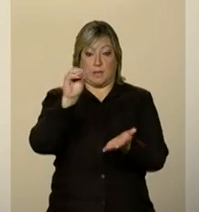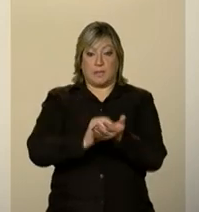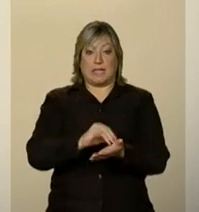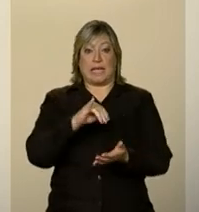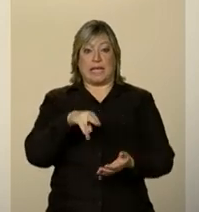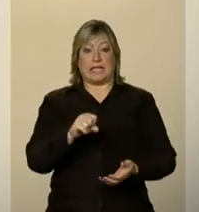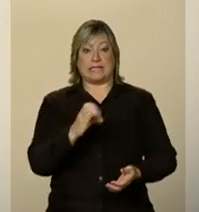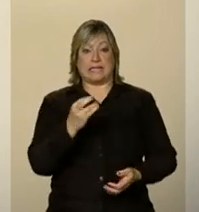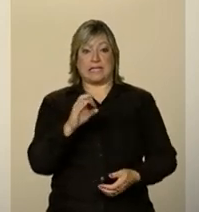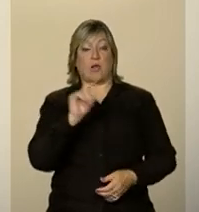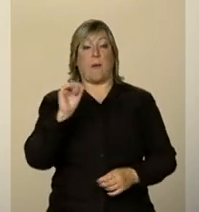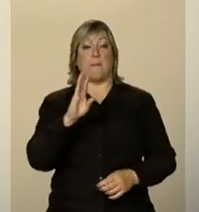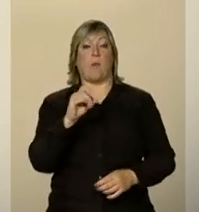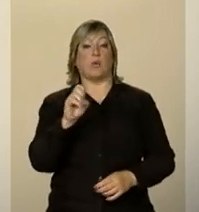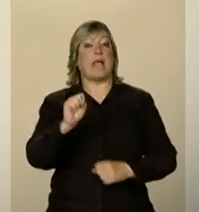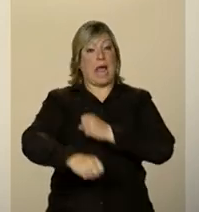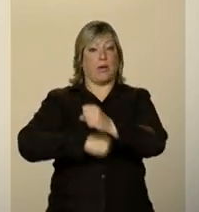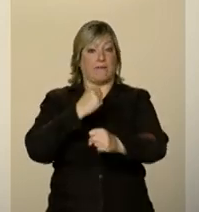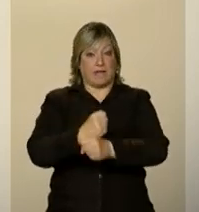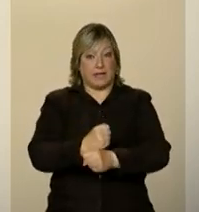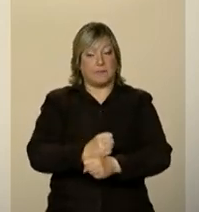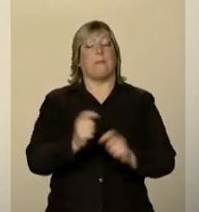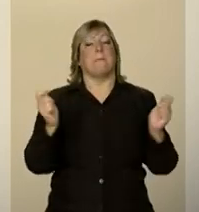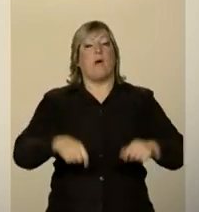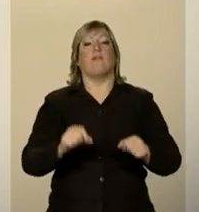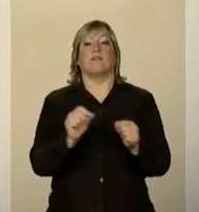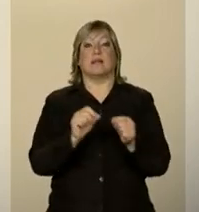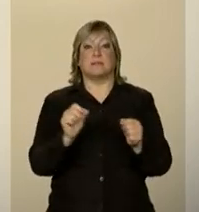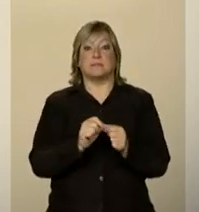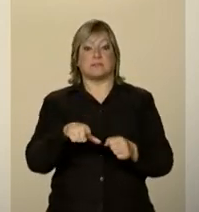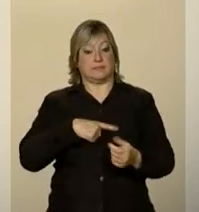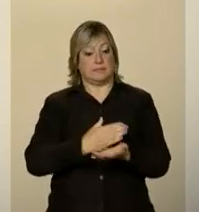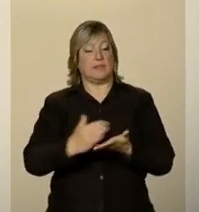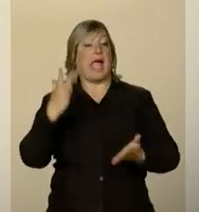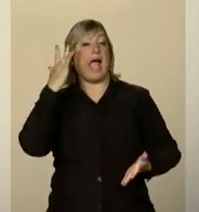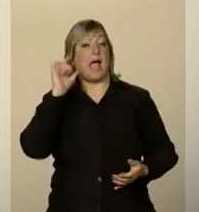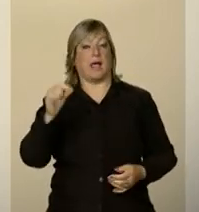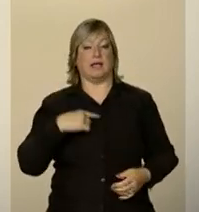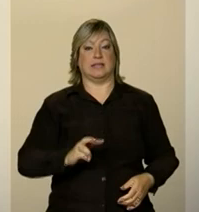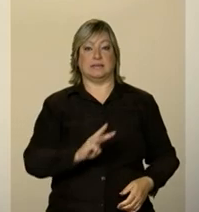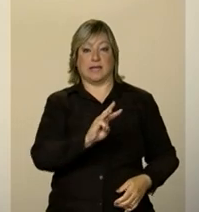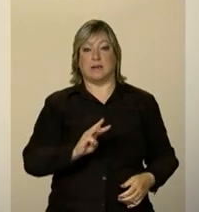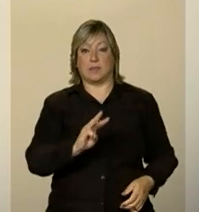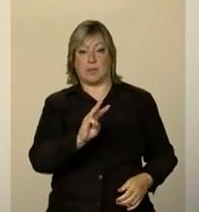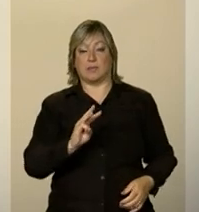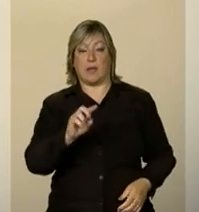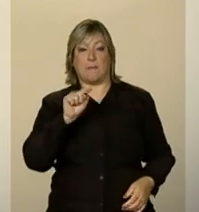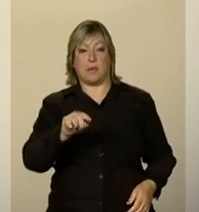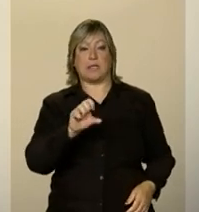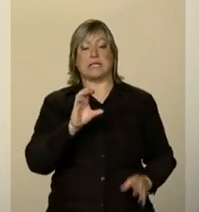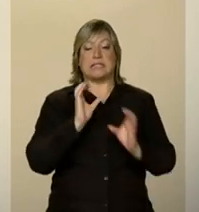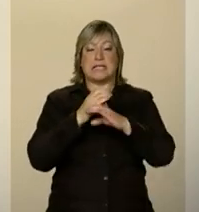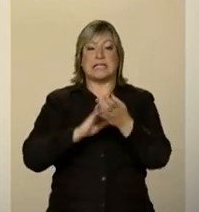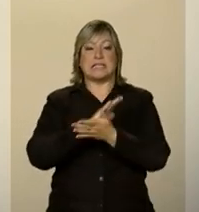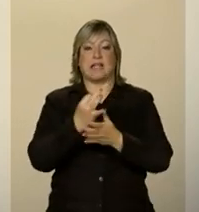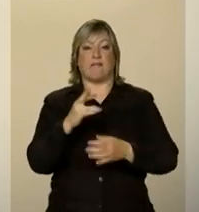inscrições para as bolsas do ano que vem podem ser feitas a partir de amanhã no site